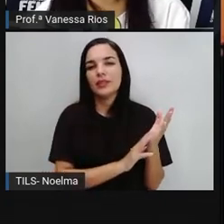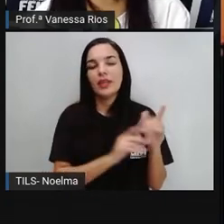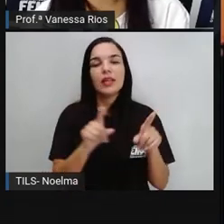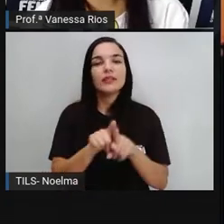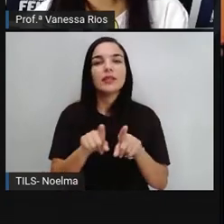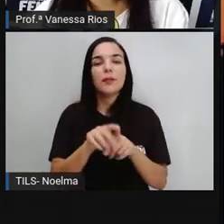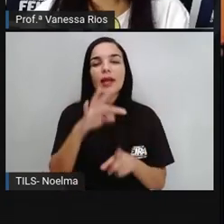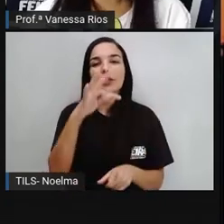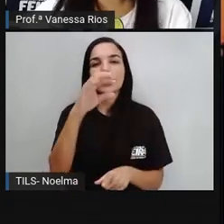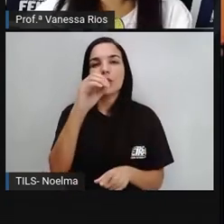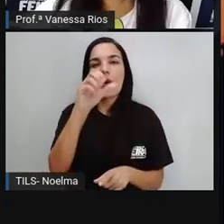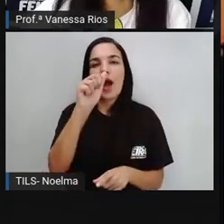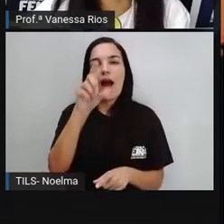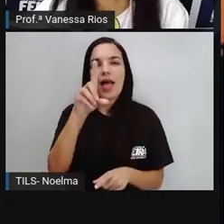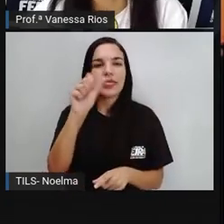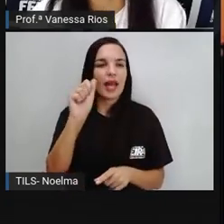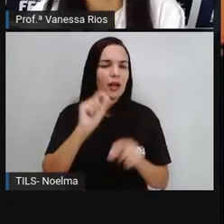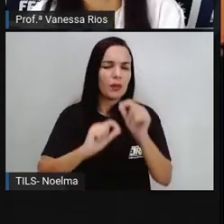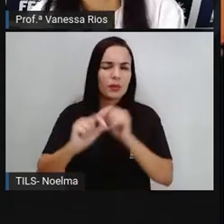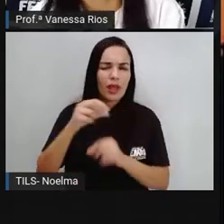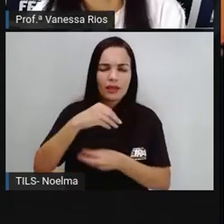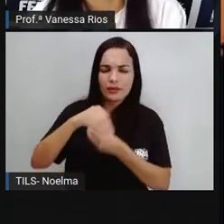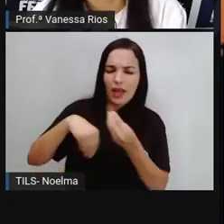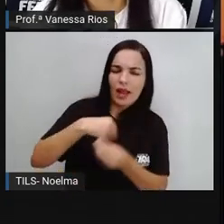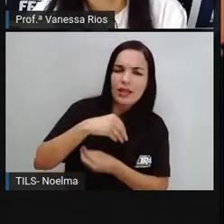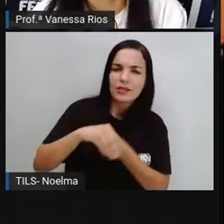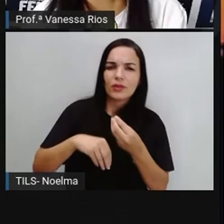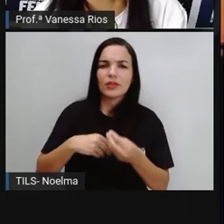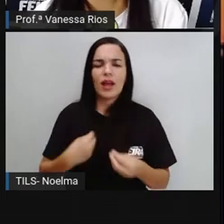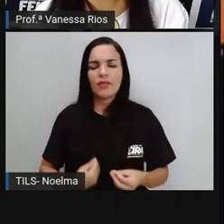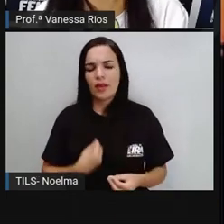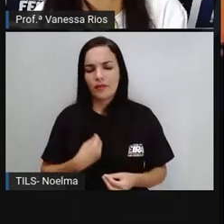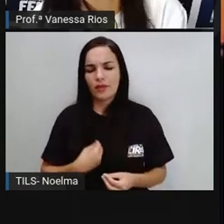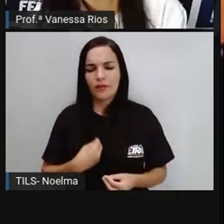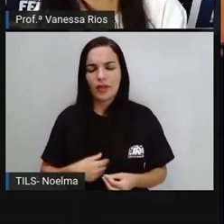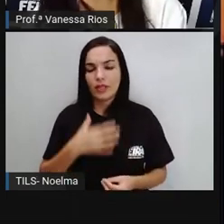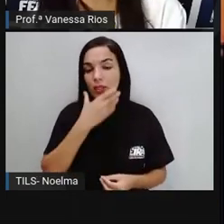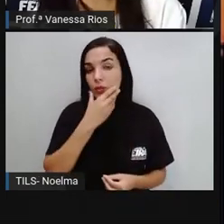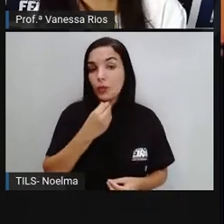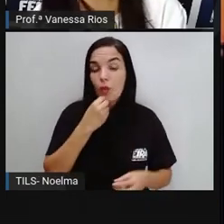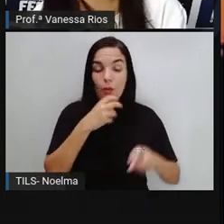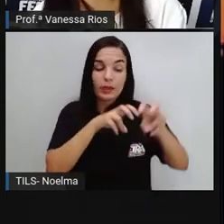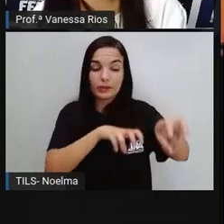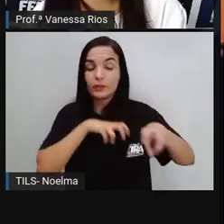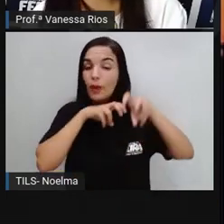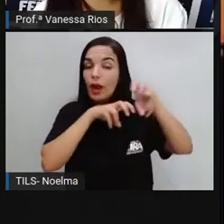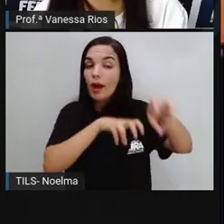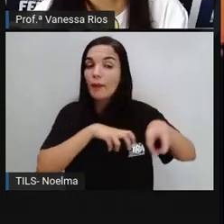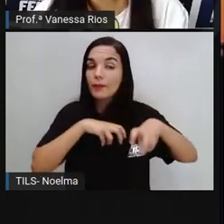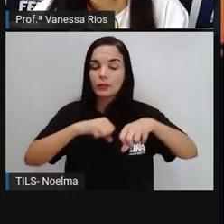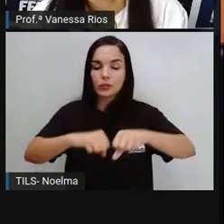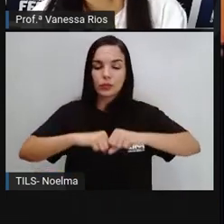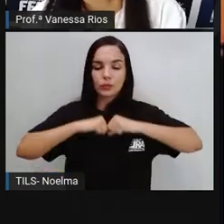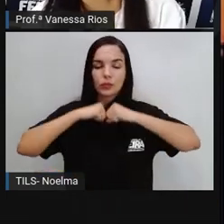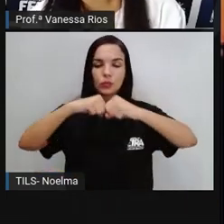e também a toada, né? Que estão relacionados ali às vivências, às experiências dos vaqueiros.